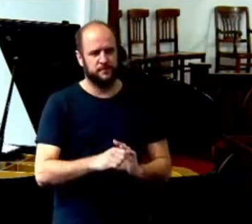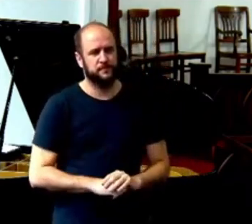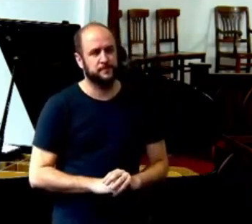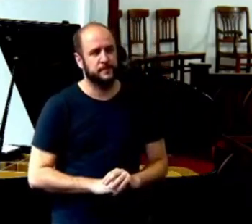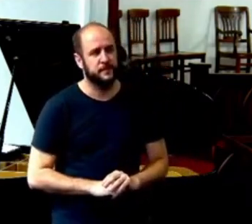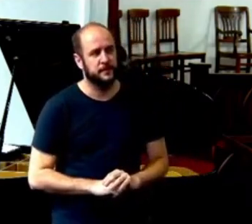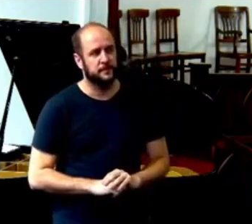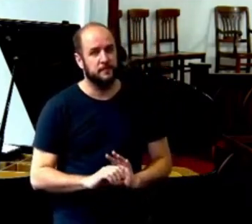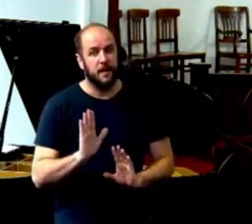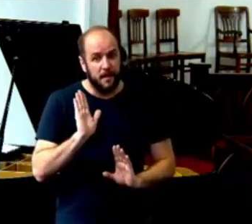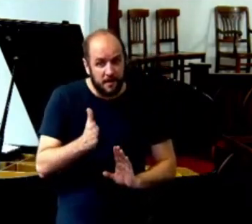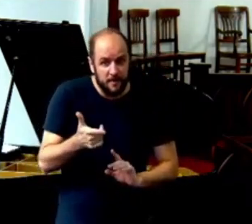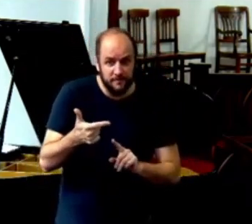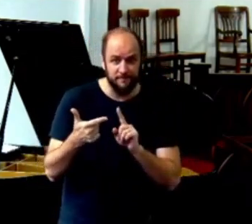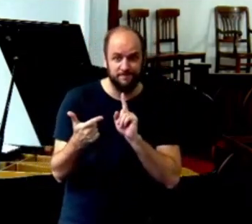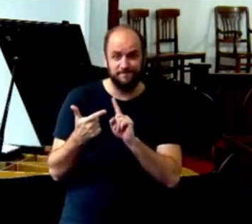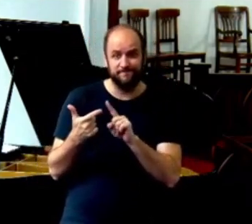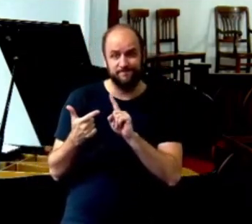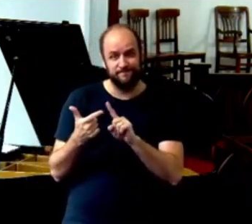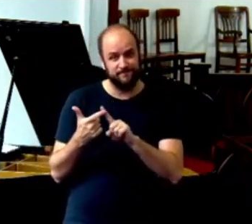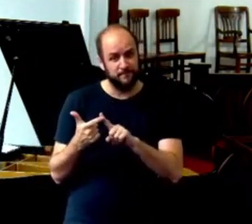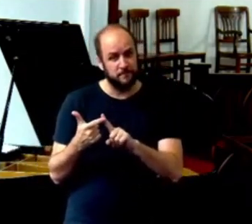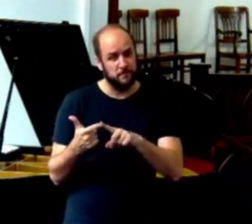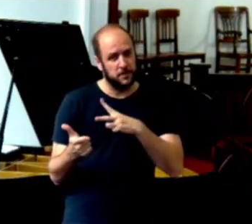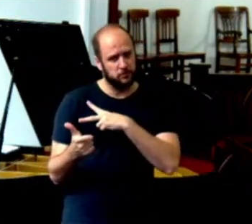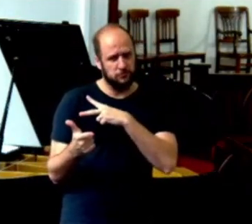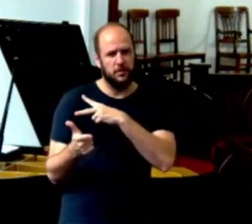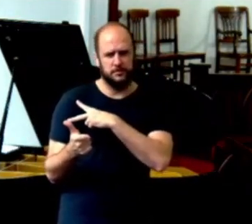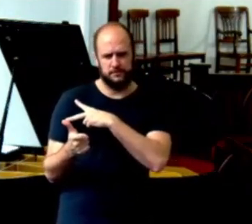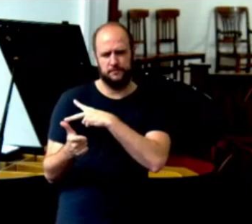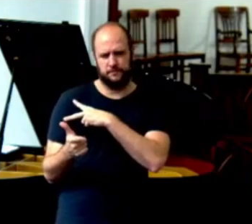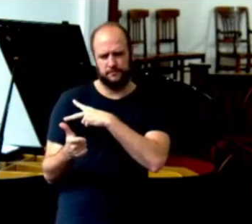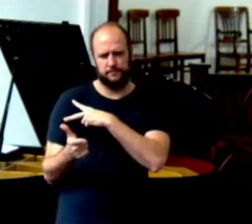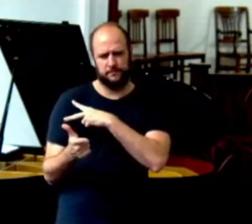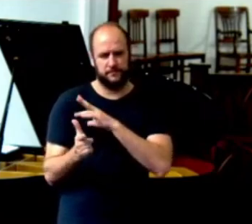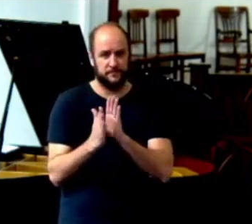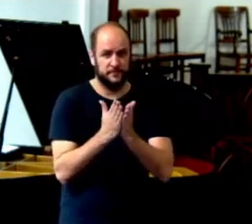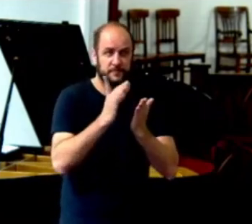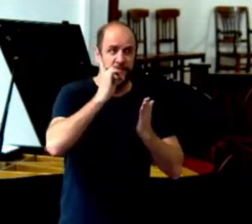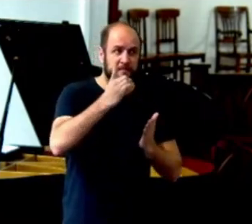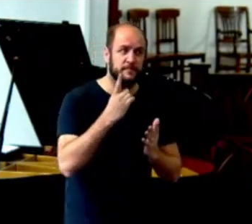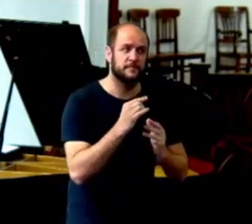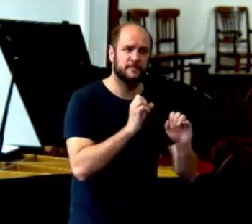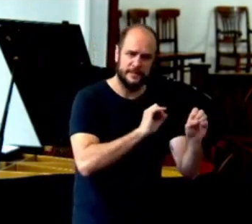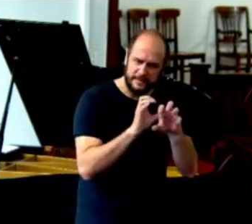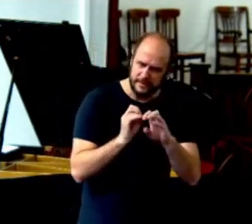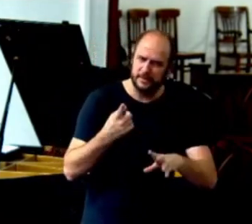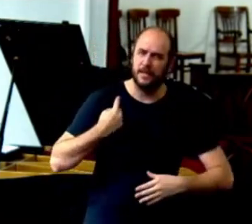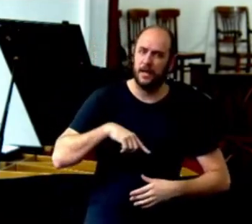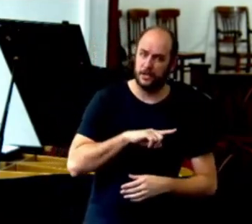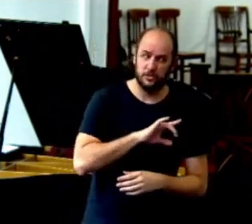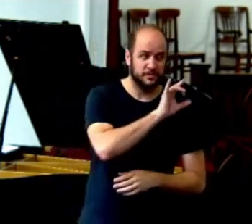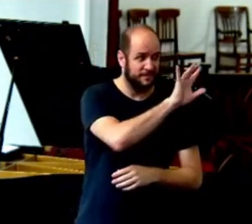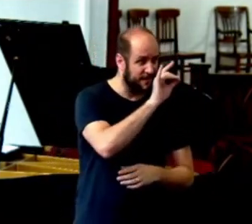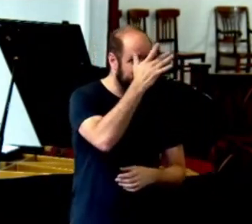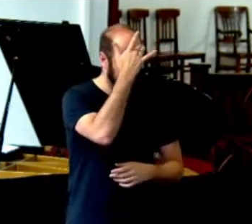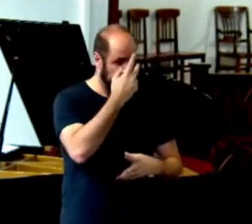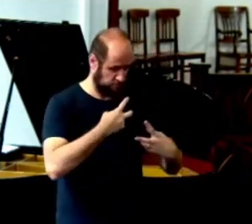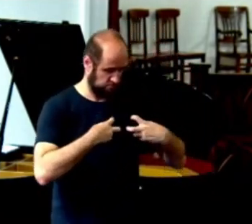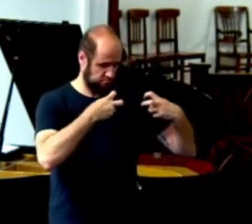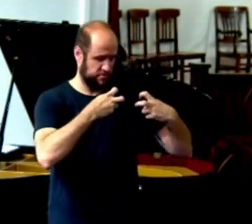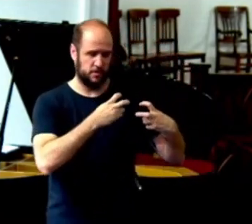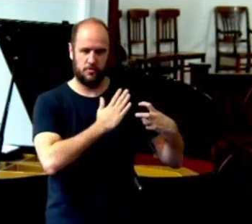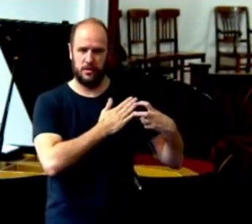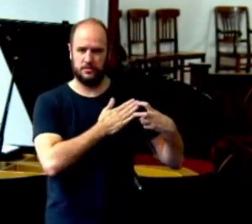nós. Mas existe uma aplicação pessoal. O texto nos ensina a avaliar o nosso próprio coração ao passo